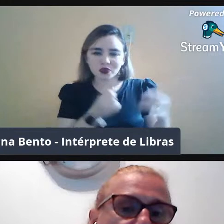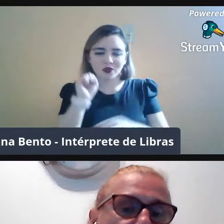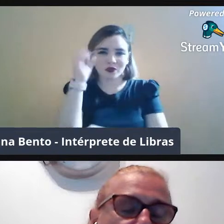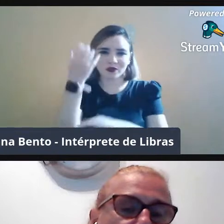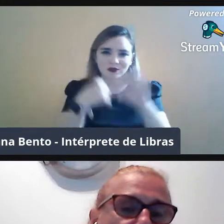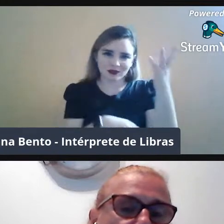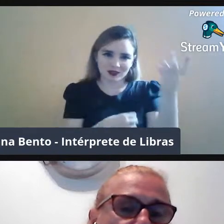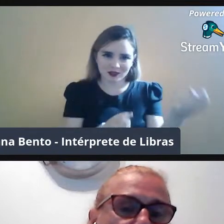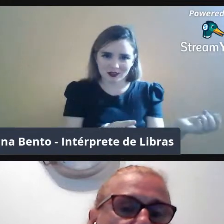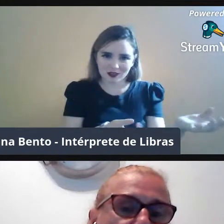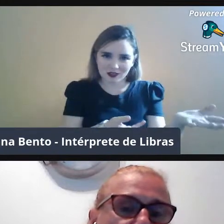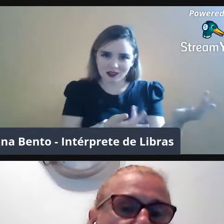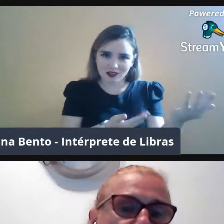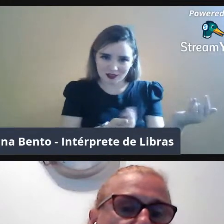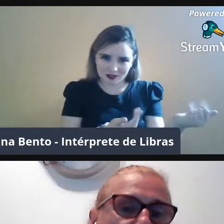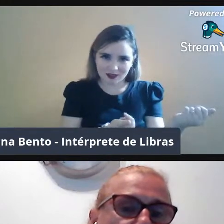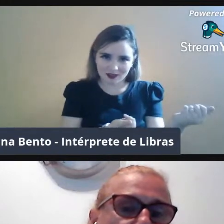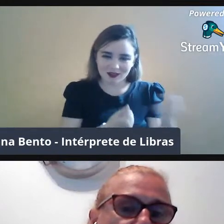mais